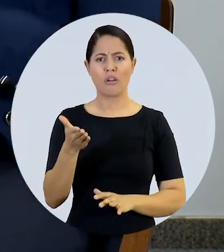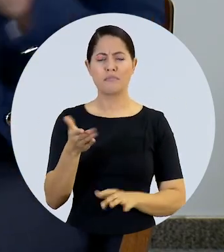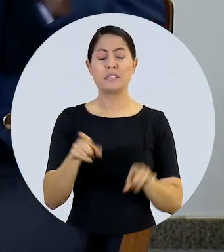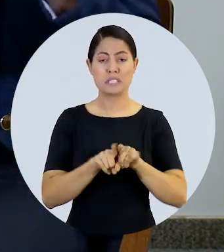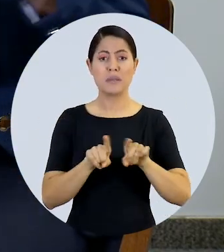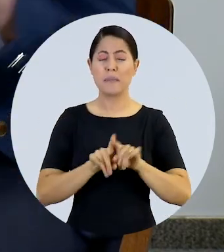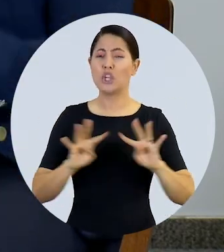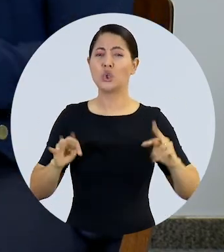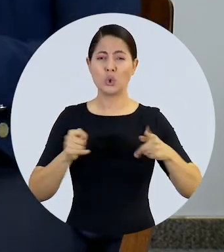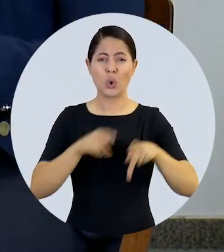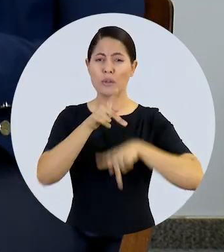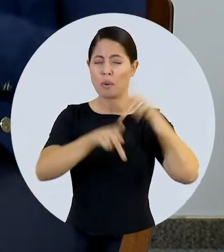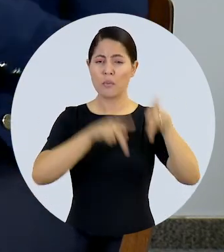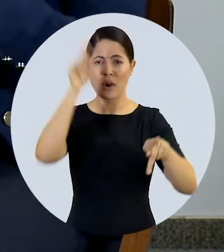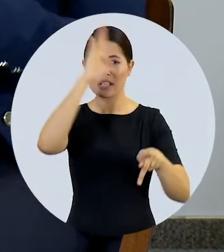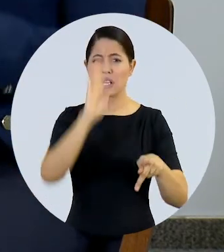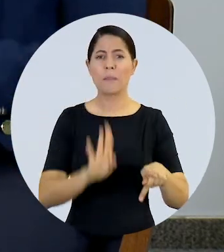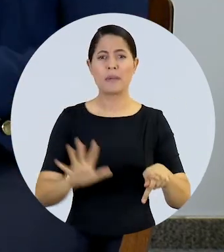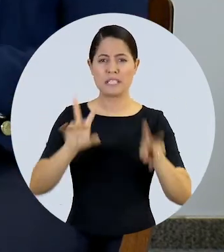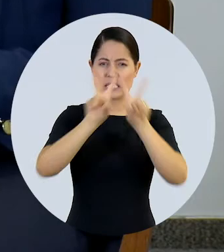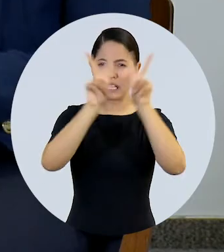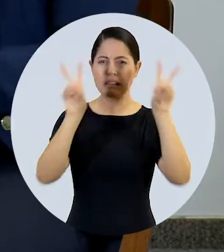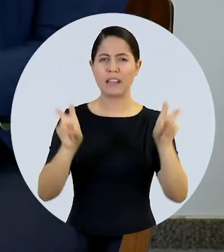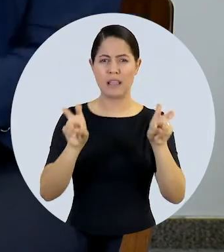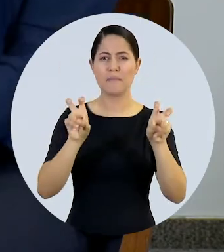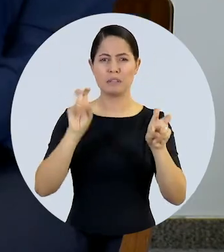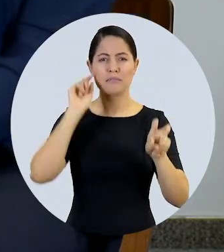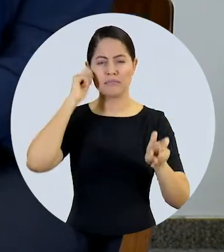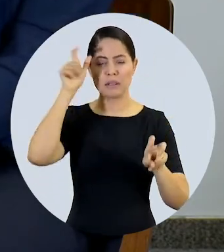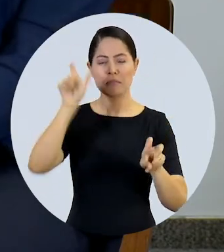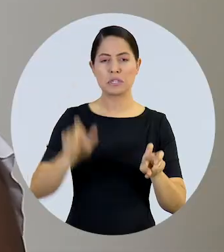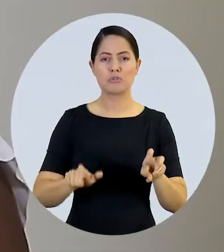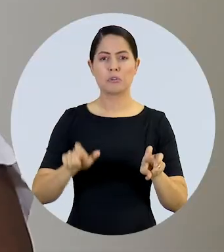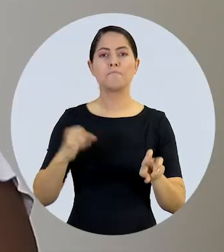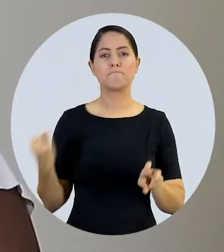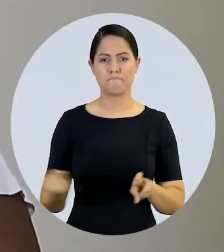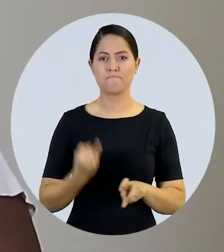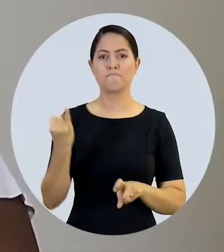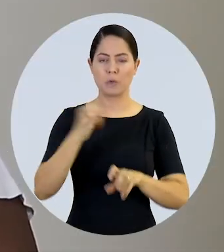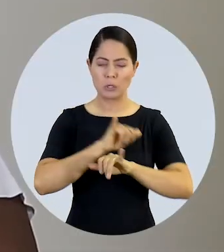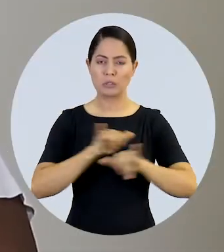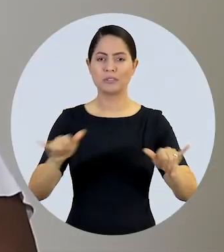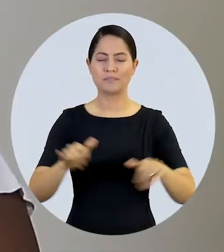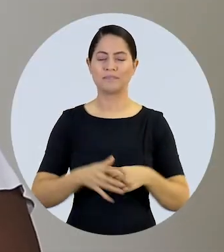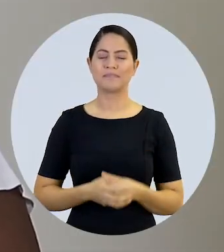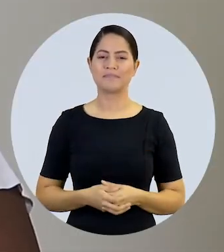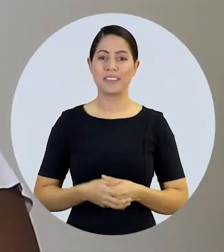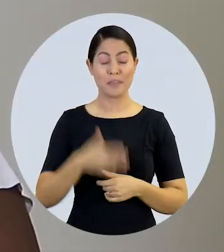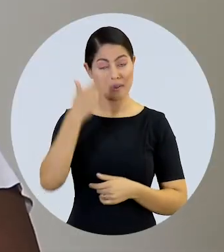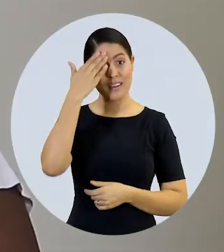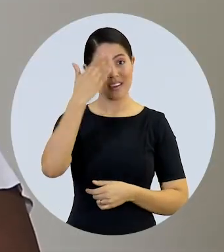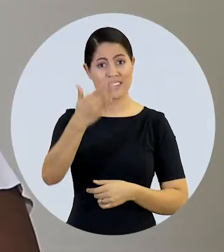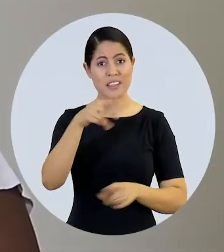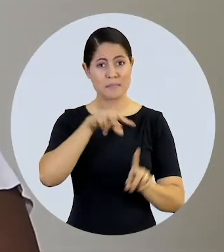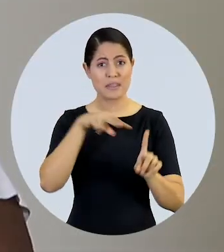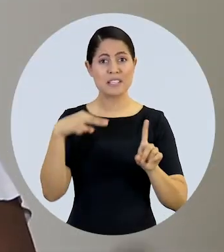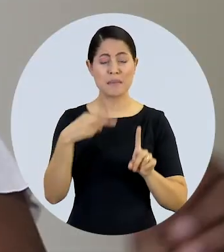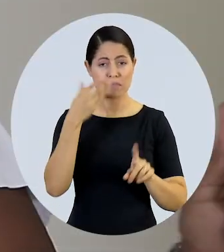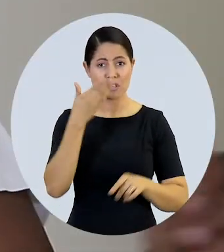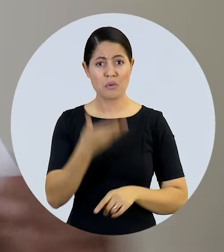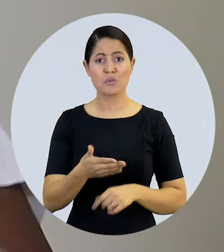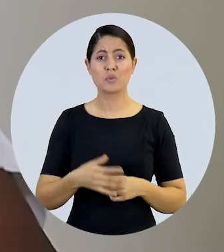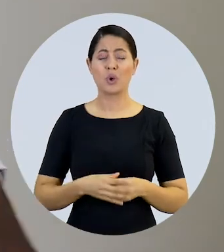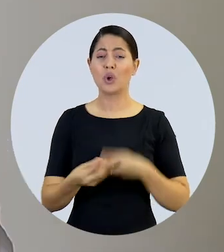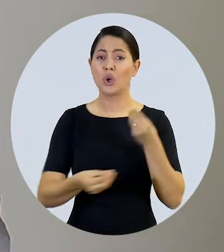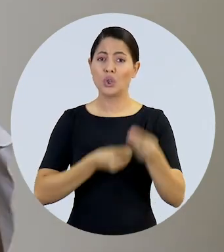que todo o país precisa abraçar este tema e entender a importância dele. Com certeza, querida. E eu agradeço pela sua